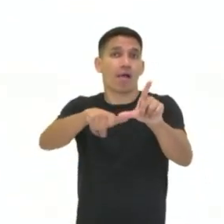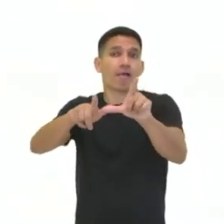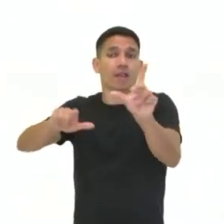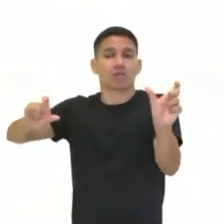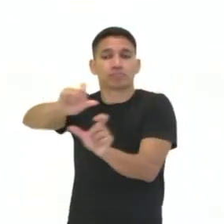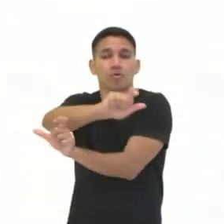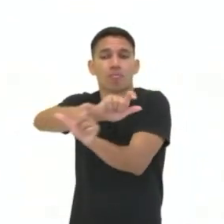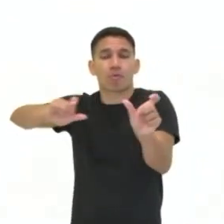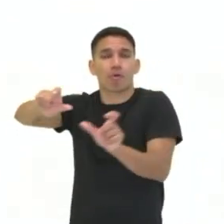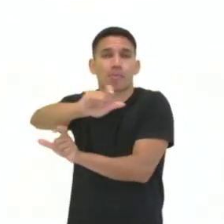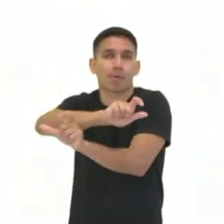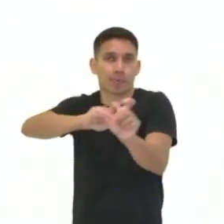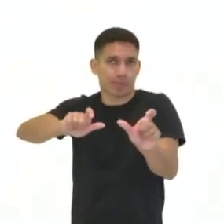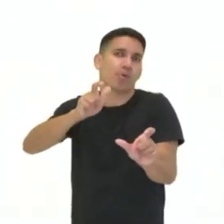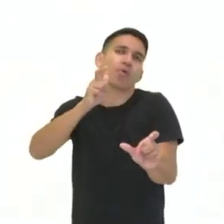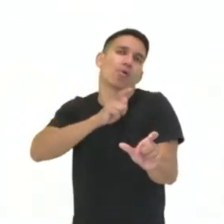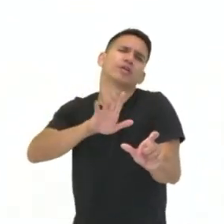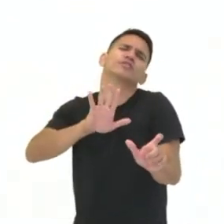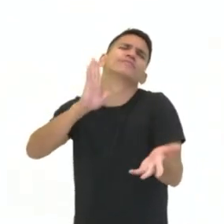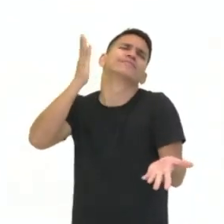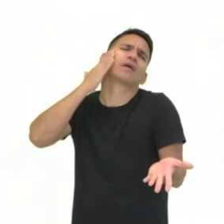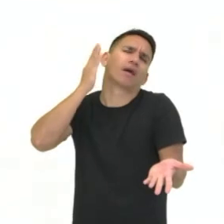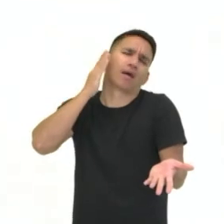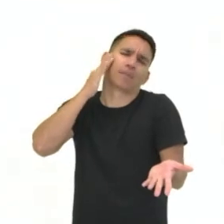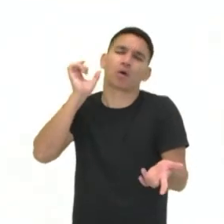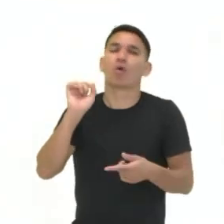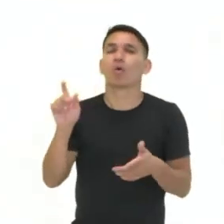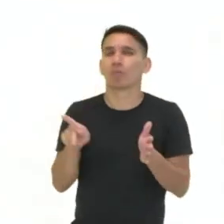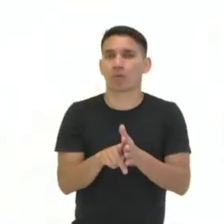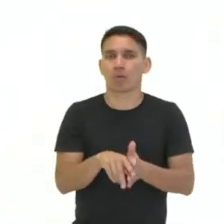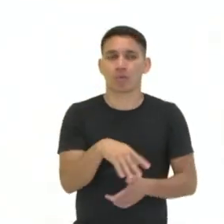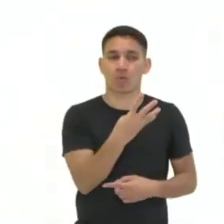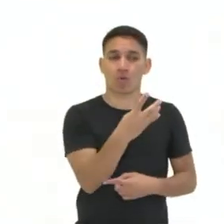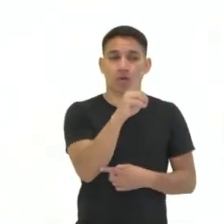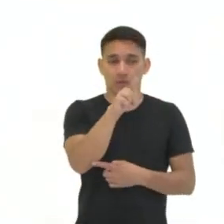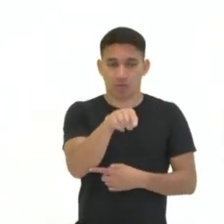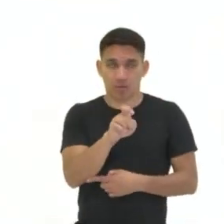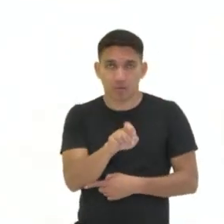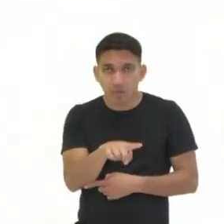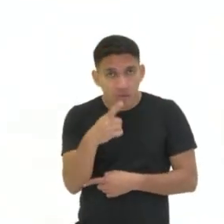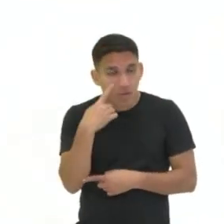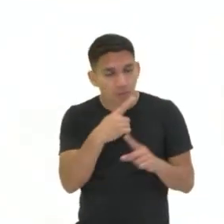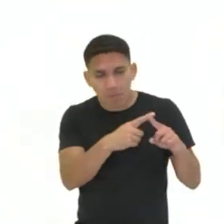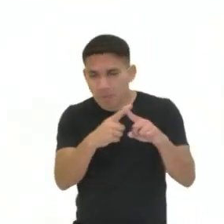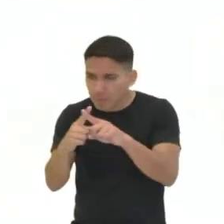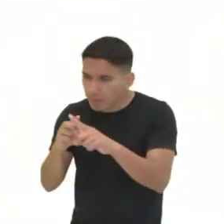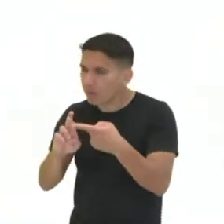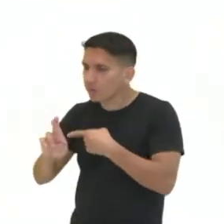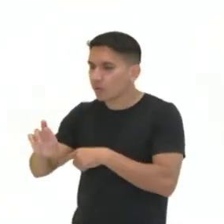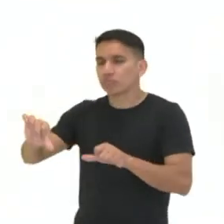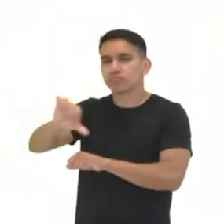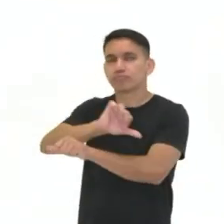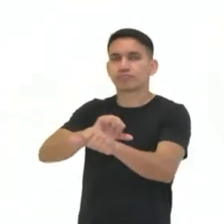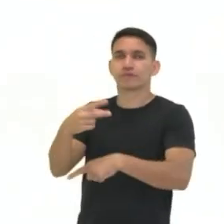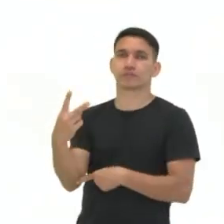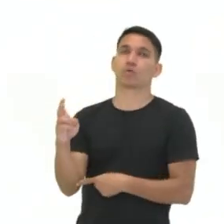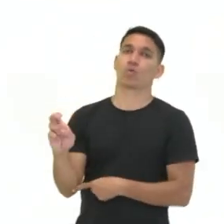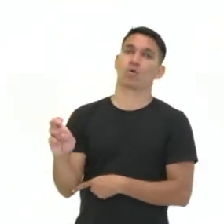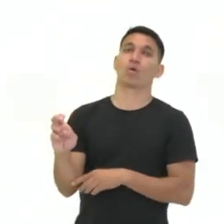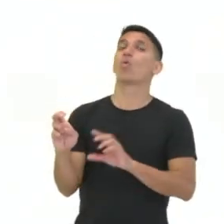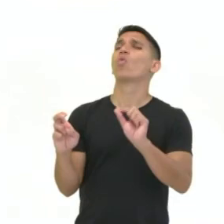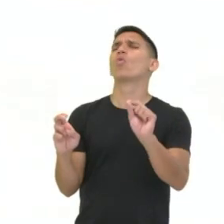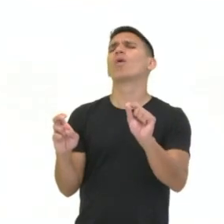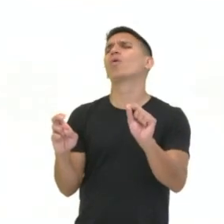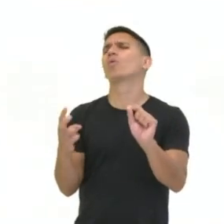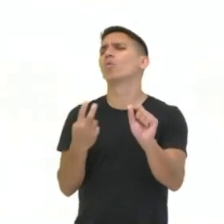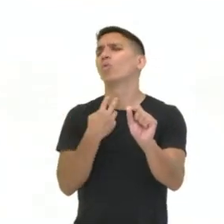eu permutar. A gente já sabe que a permutação de 4 letras me dá um resultado de 24. O que eu